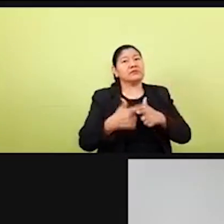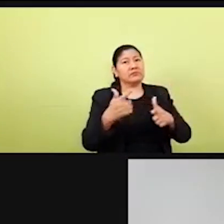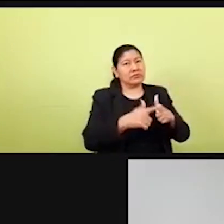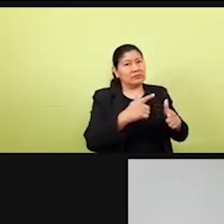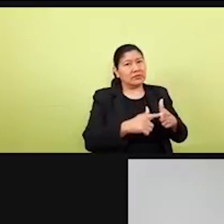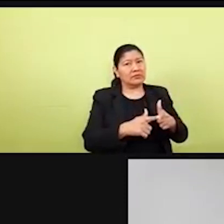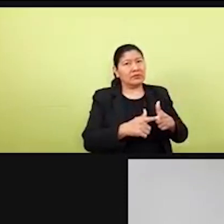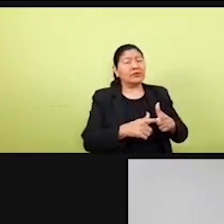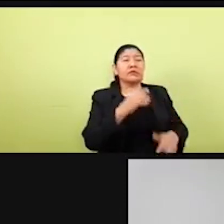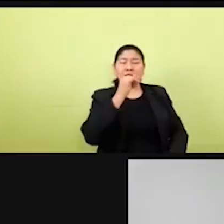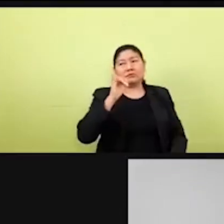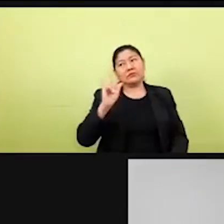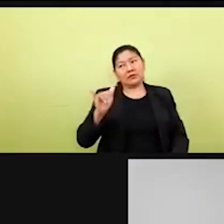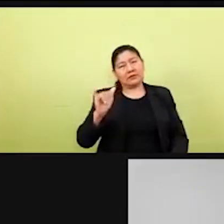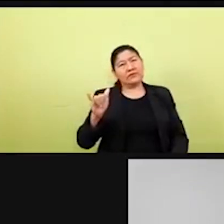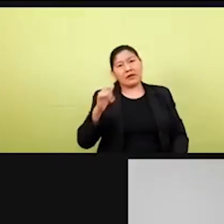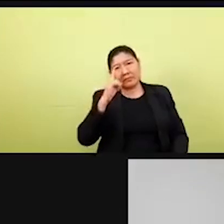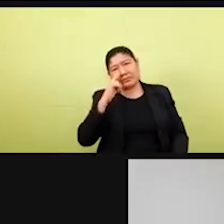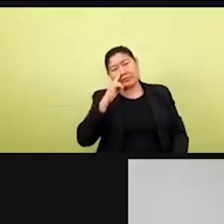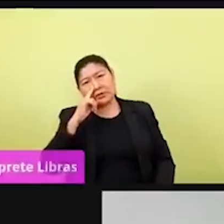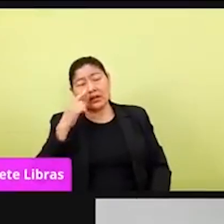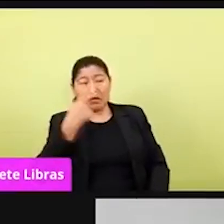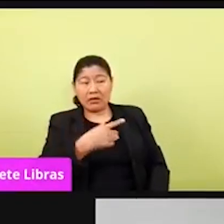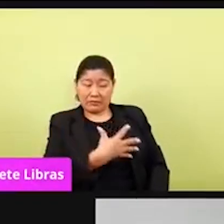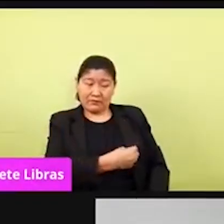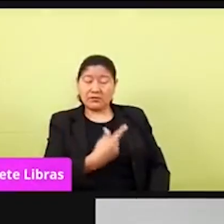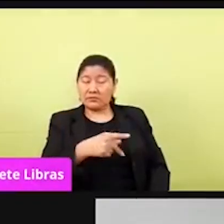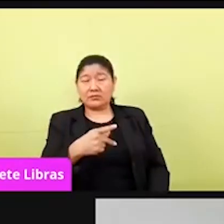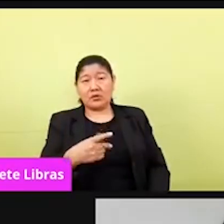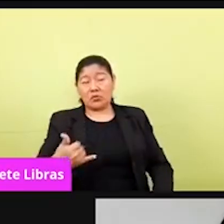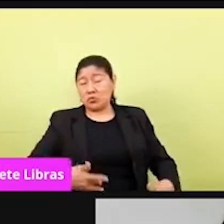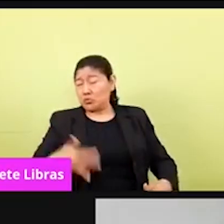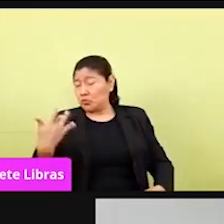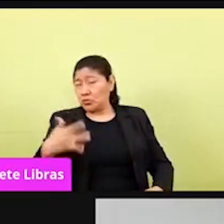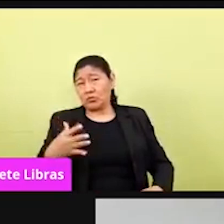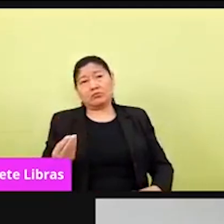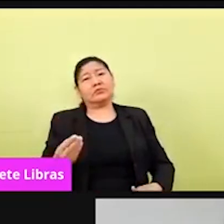direto. Vamos ver o que está acontecendo. O fisiológico, né?